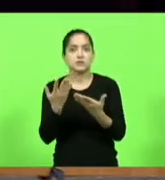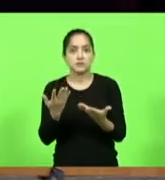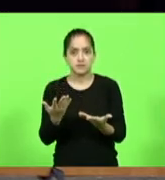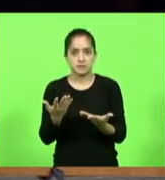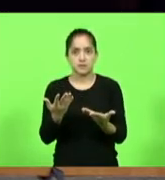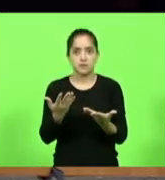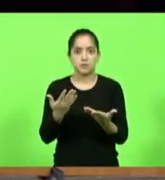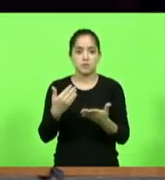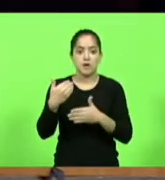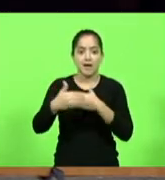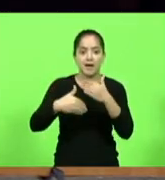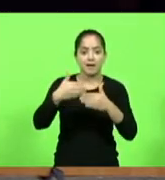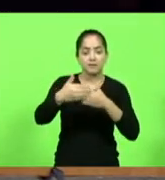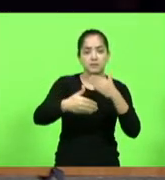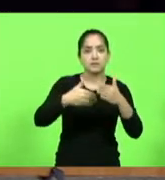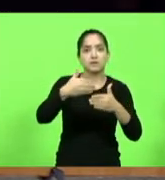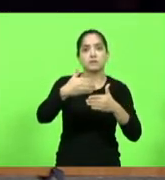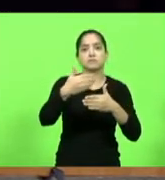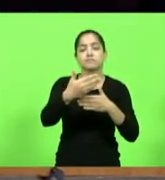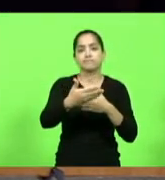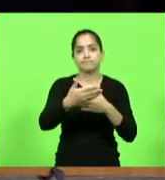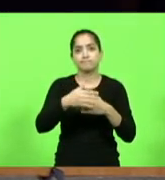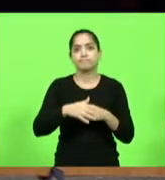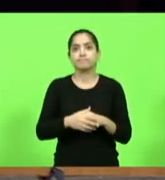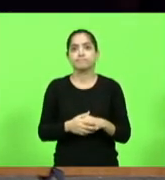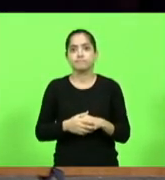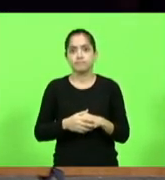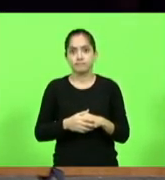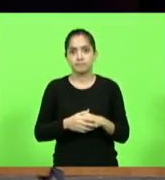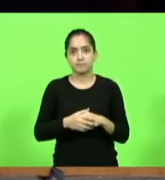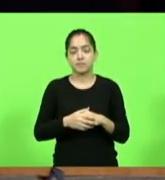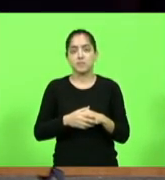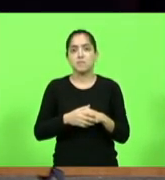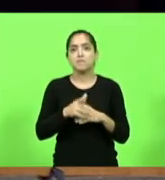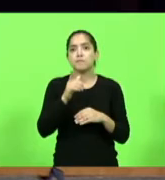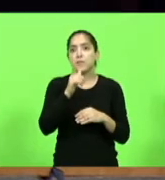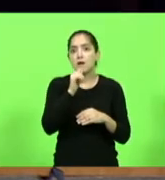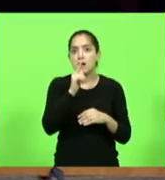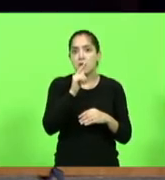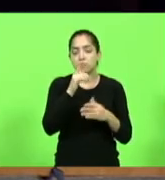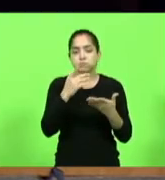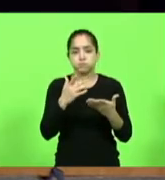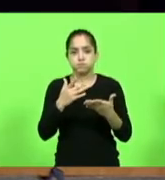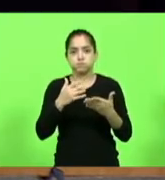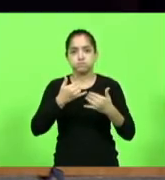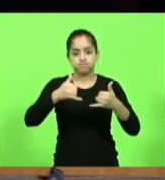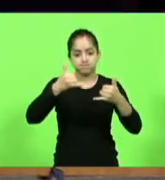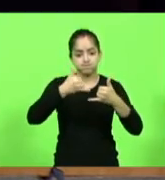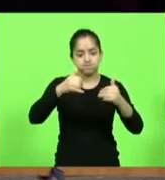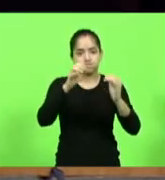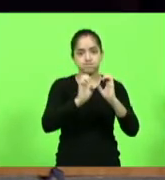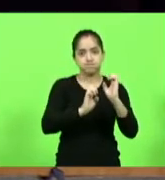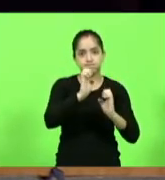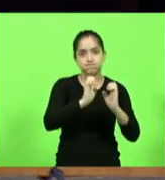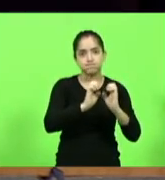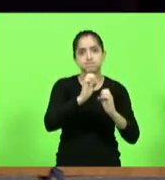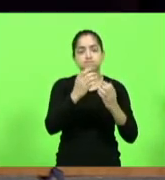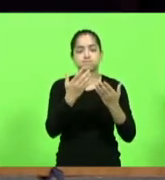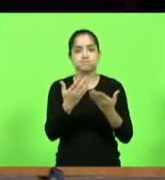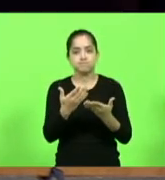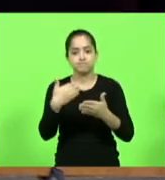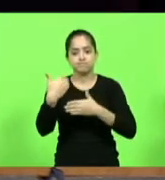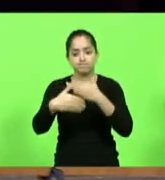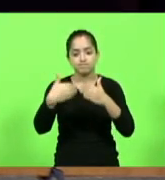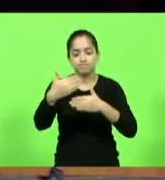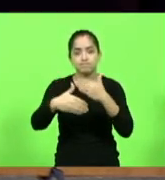até a subestação. E a partir da subestação faz a transmissão, então, para outras subestações, que é o